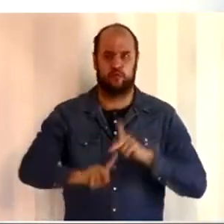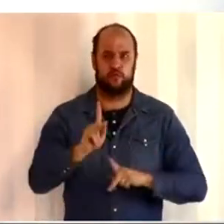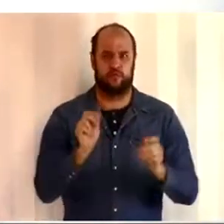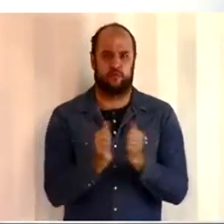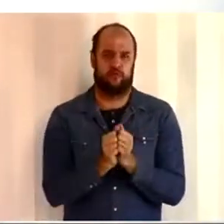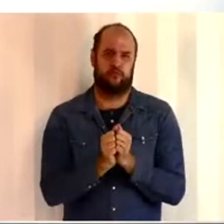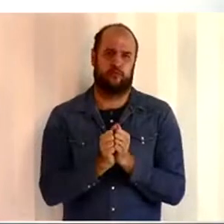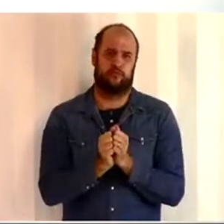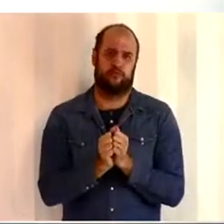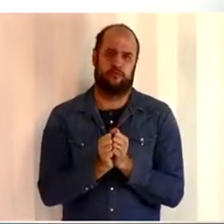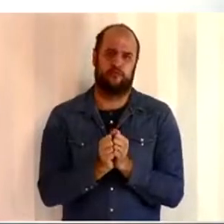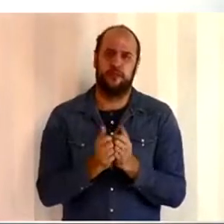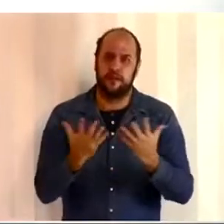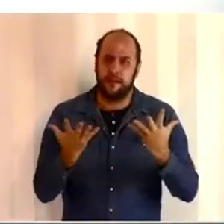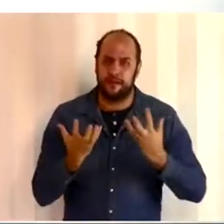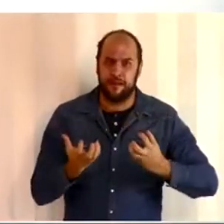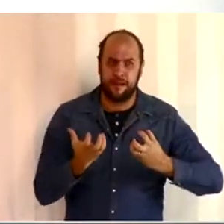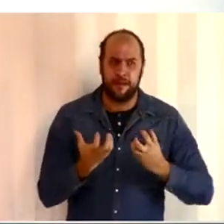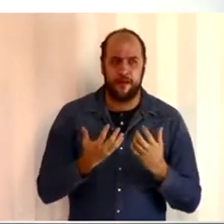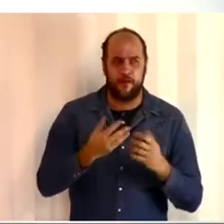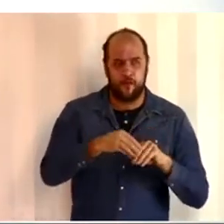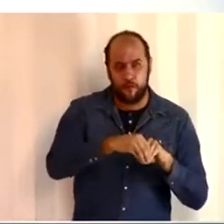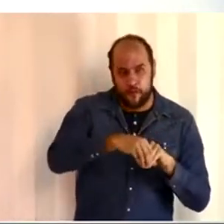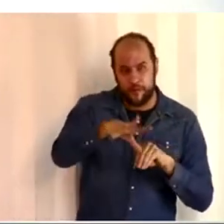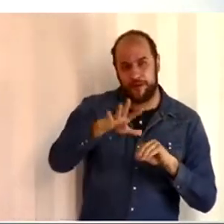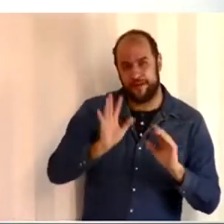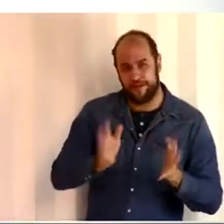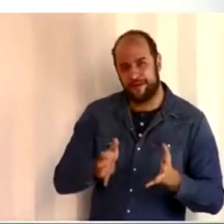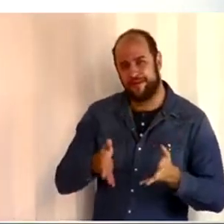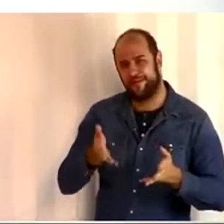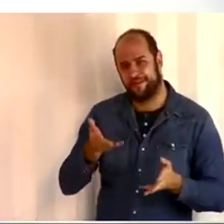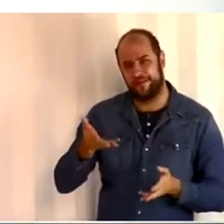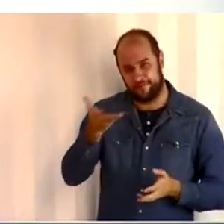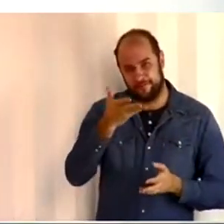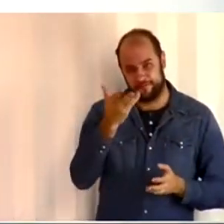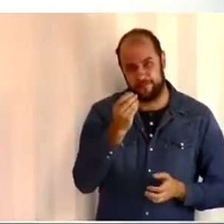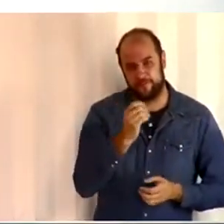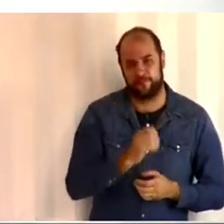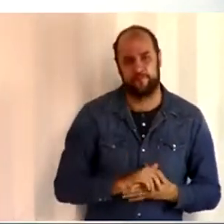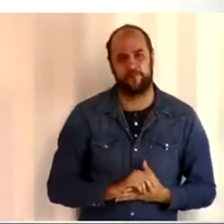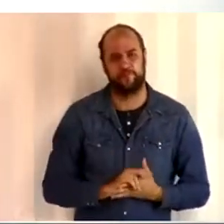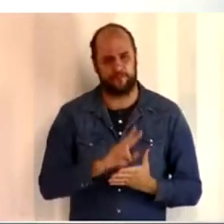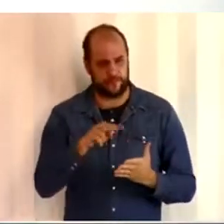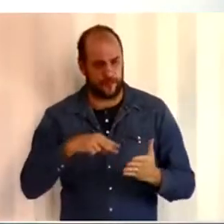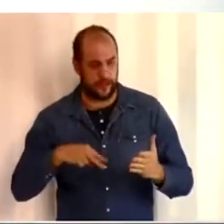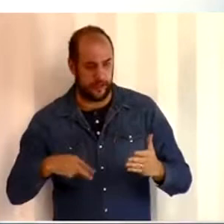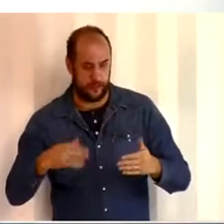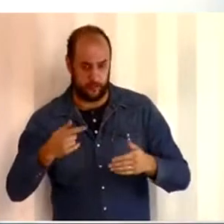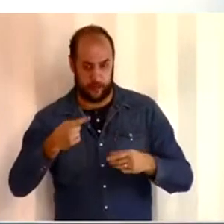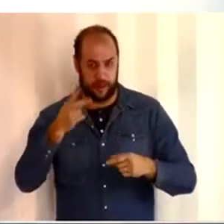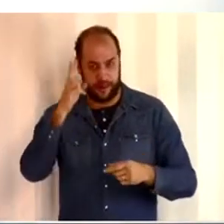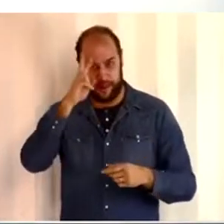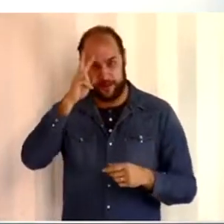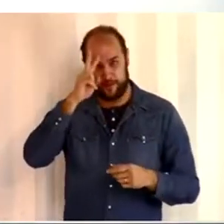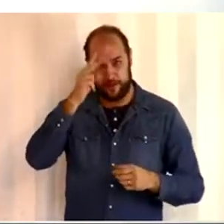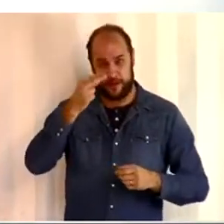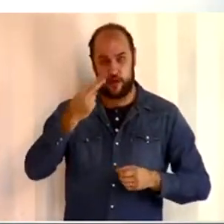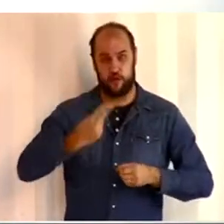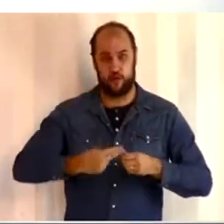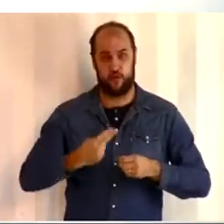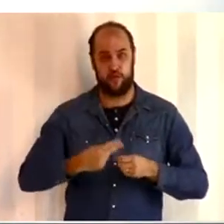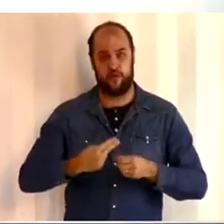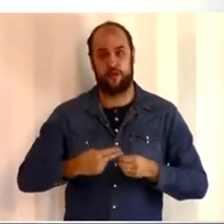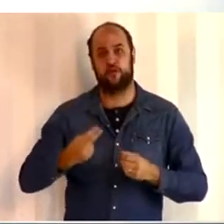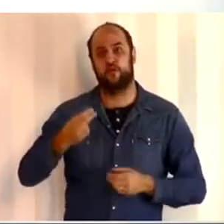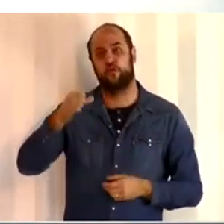Eu quero compartilhar rapidamente à luz desse texto então, depois de ter lido textos de apoio, aqui voltando a Números 9, de